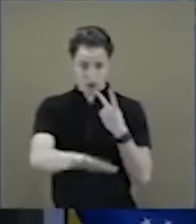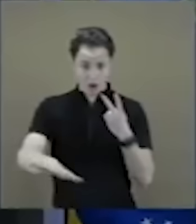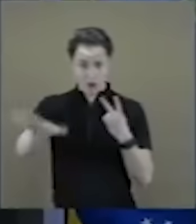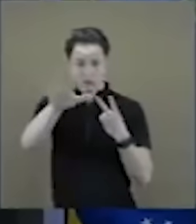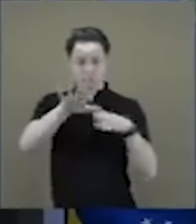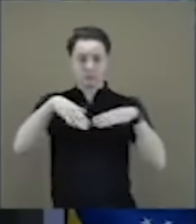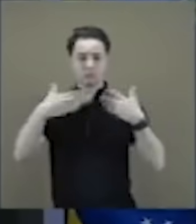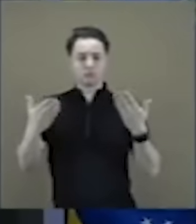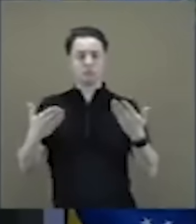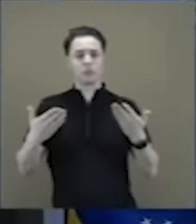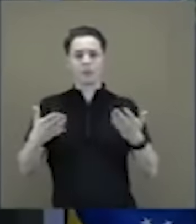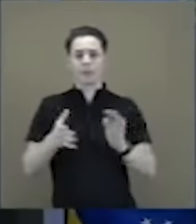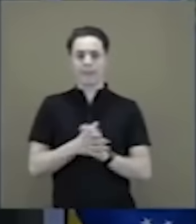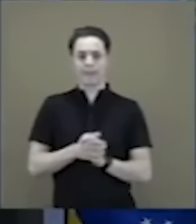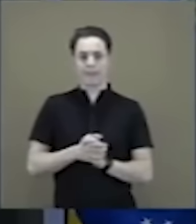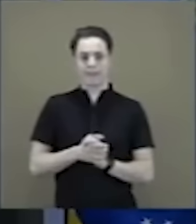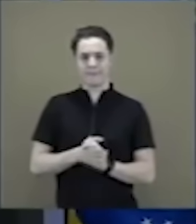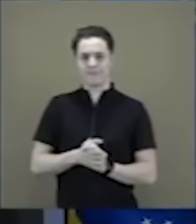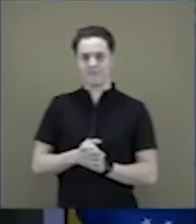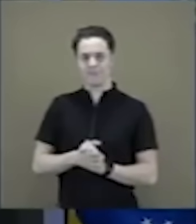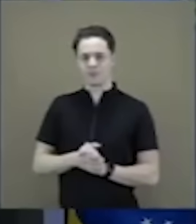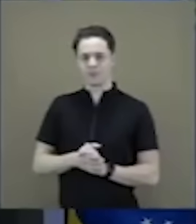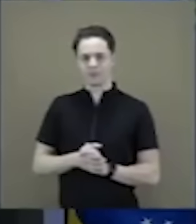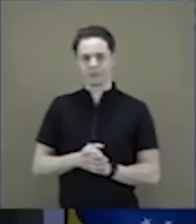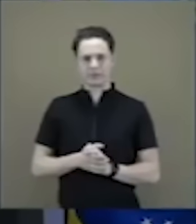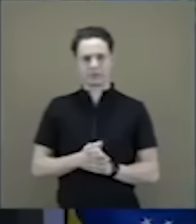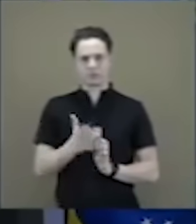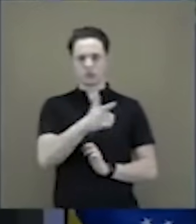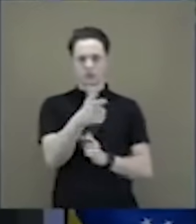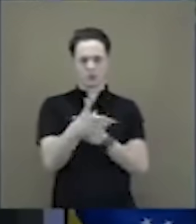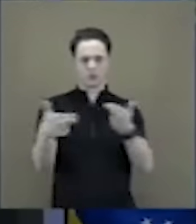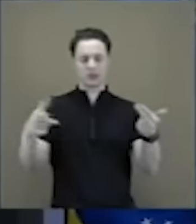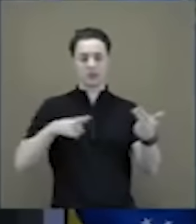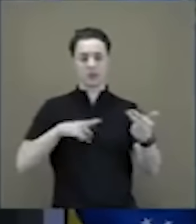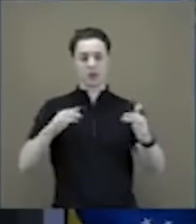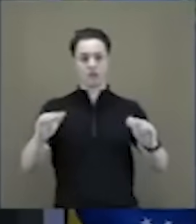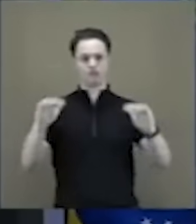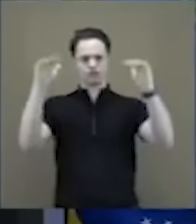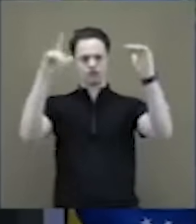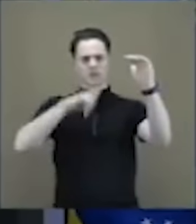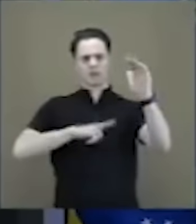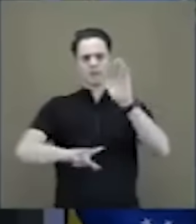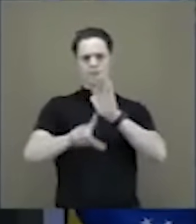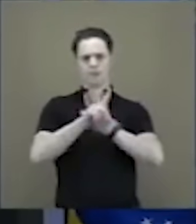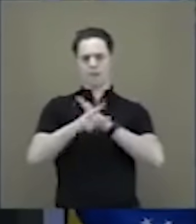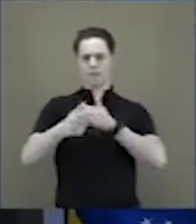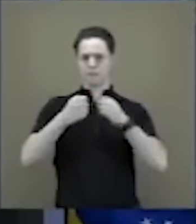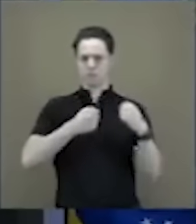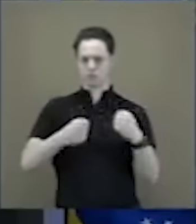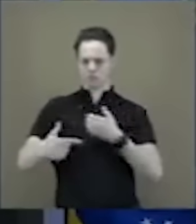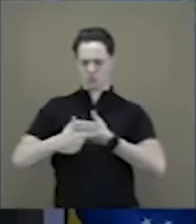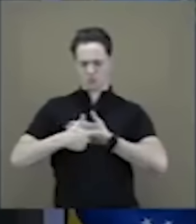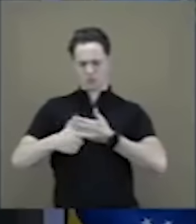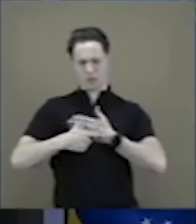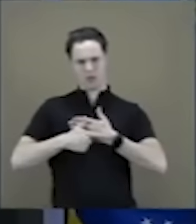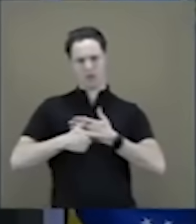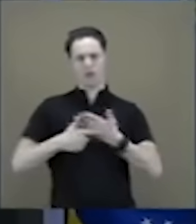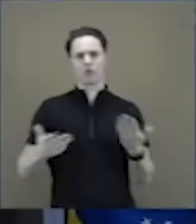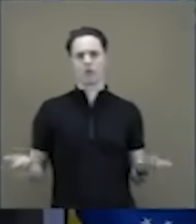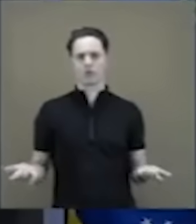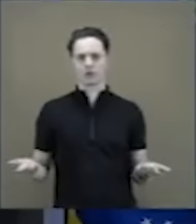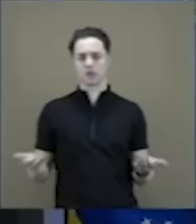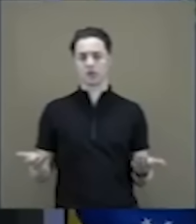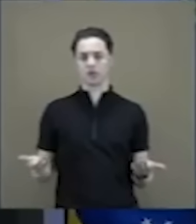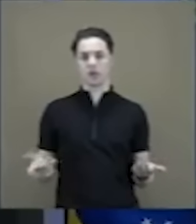na verdade, passaram a dar à Suprema Corte um papel de legislativo, o papel de legislar.